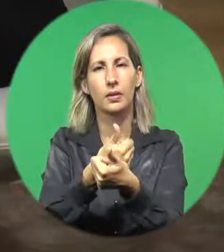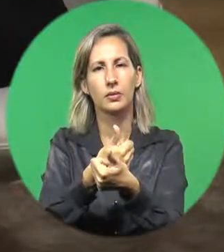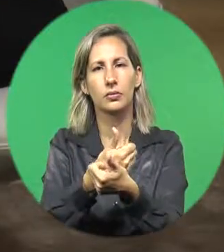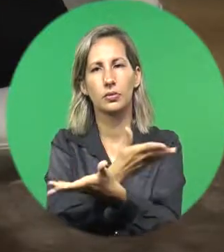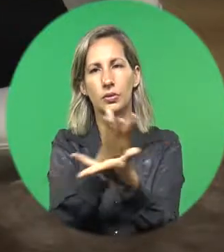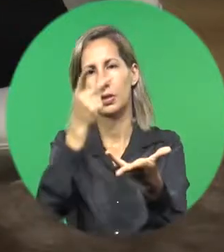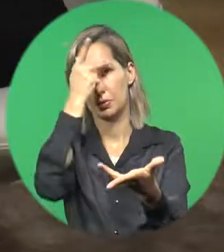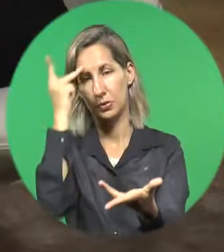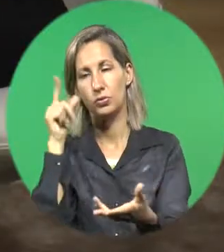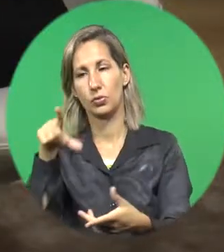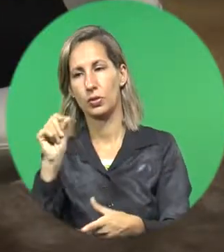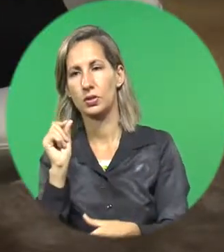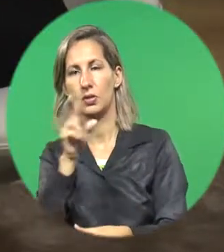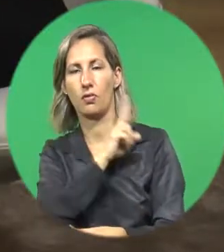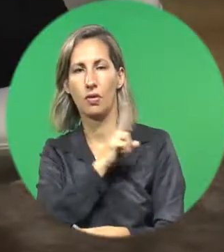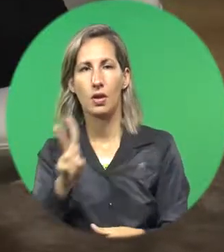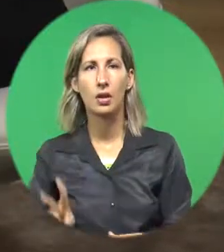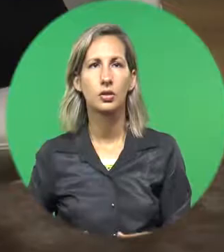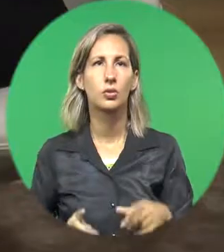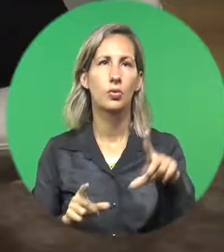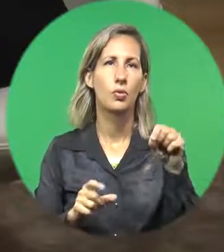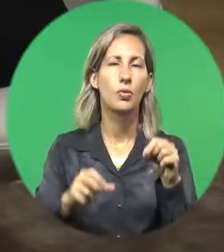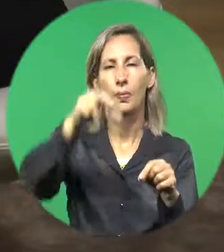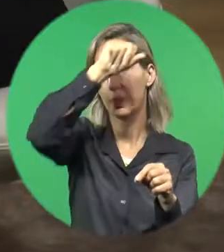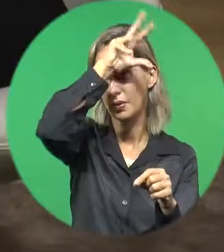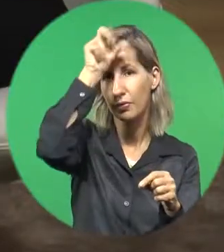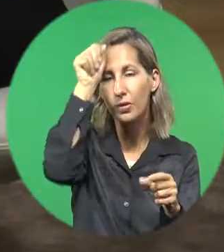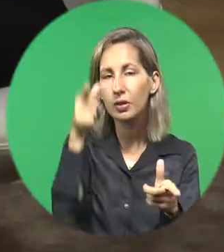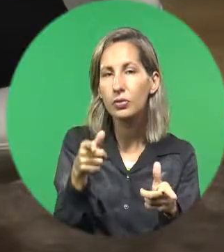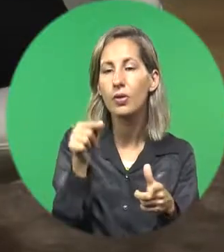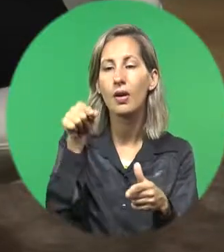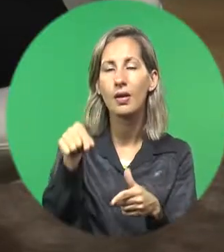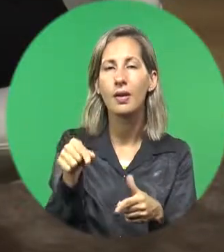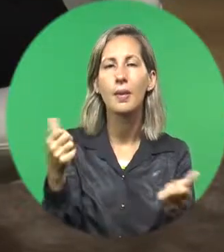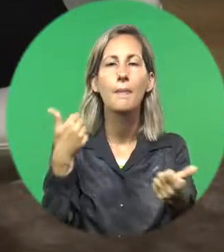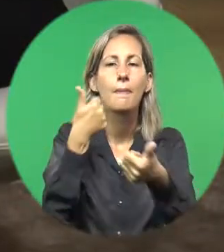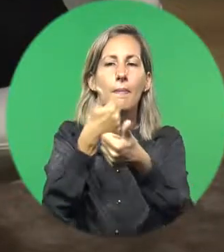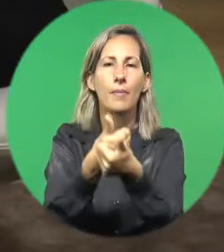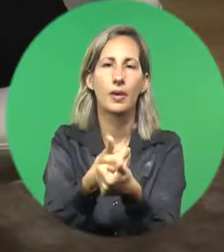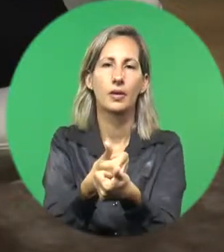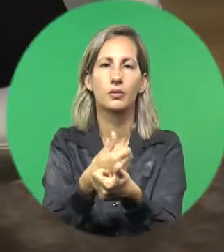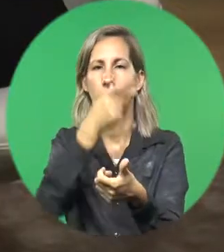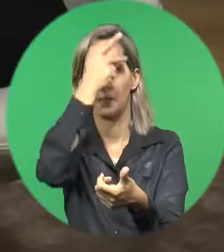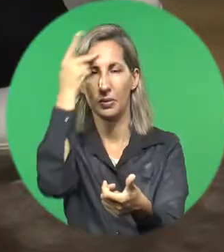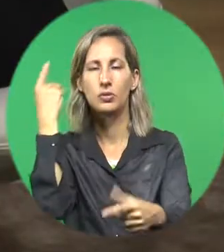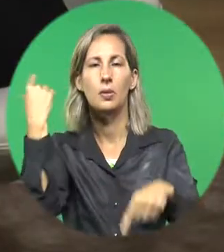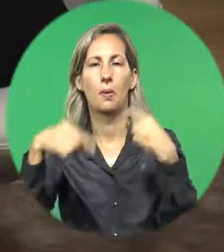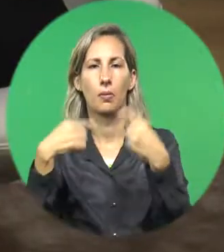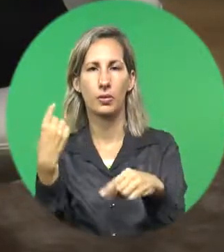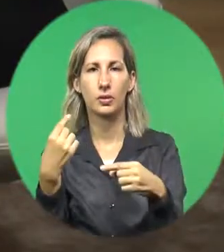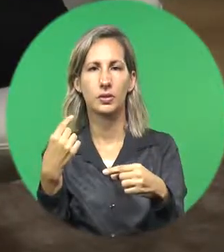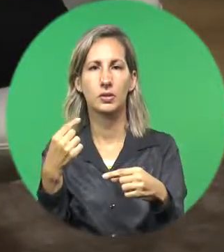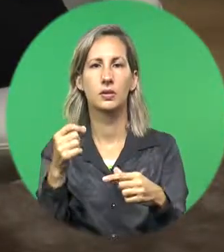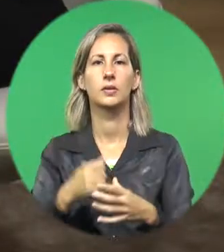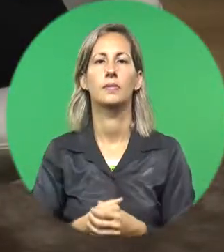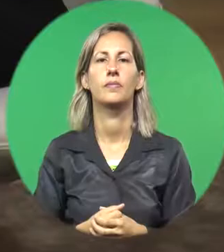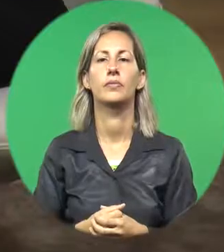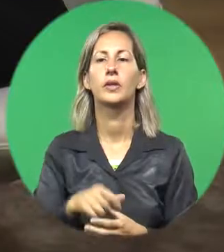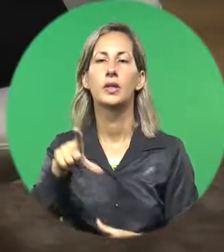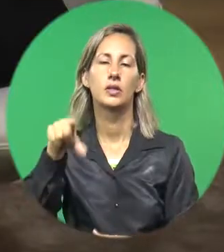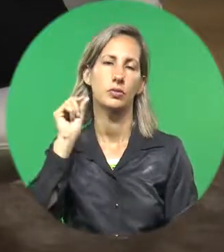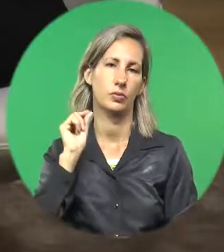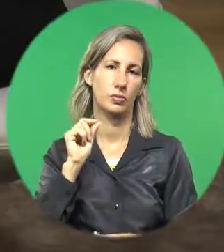dos eleitores, né? Eles vão escolher vereadores, prefeito, ou seja, eles estão ali próximos dos agentes políticos que vão